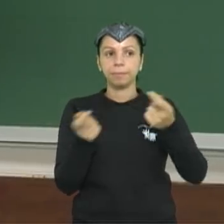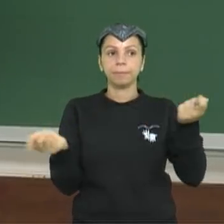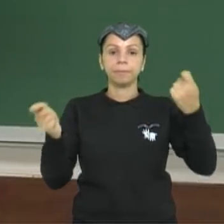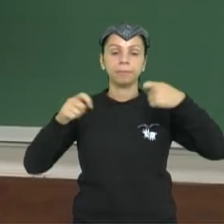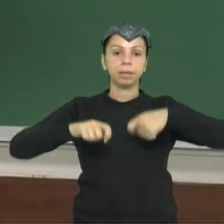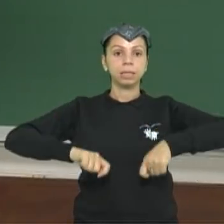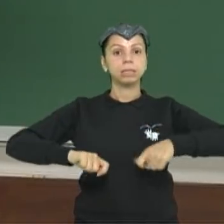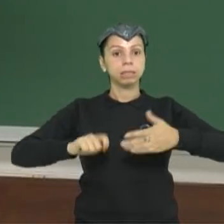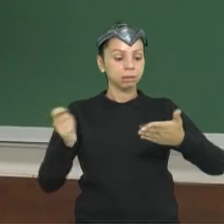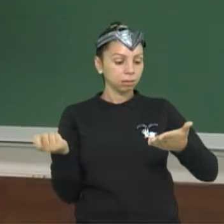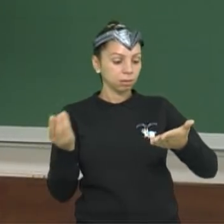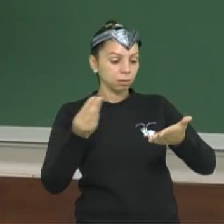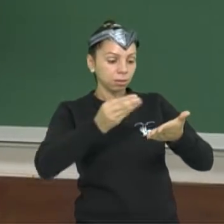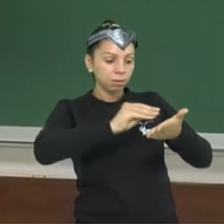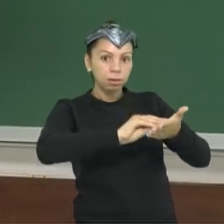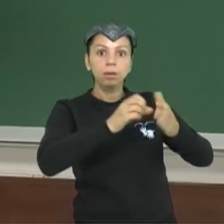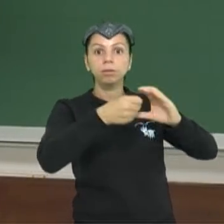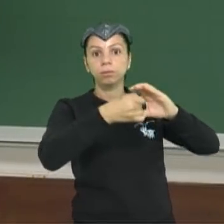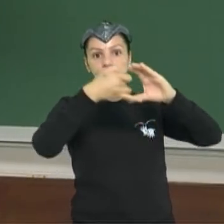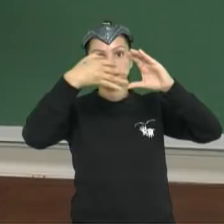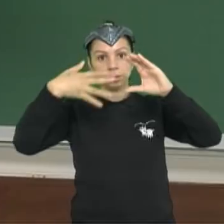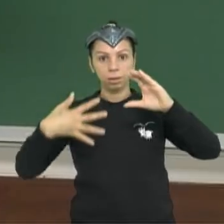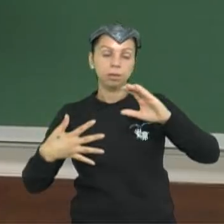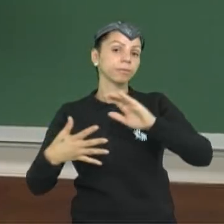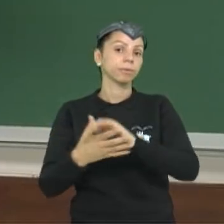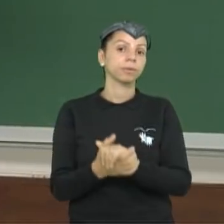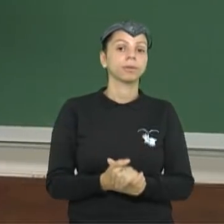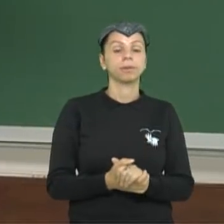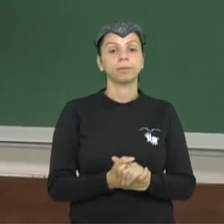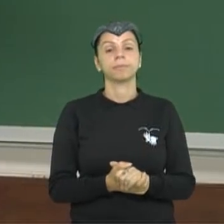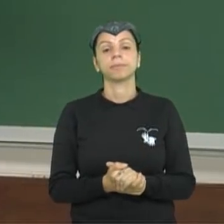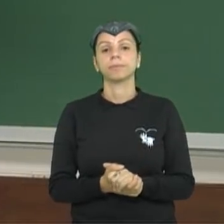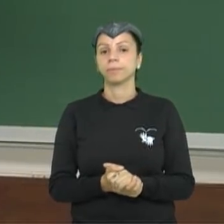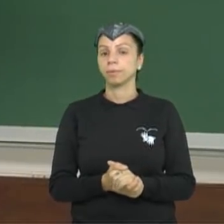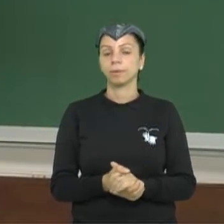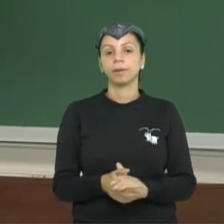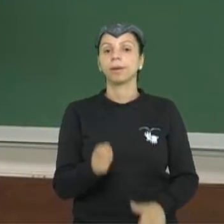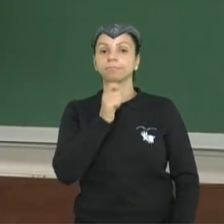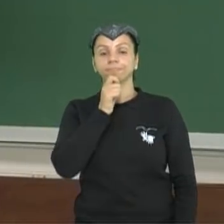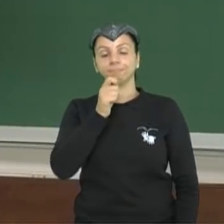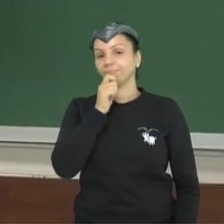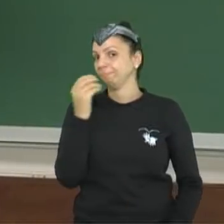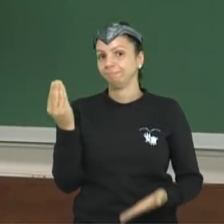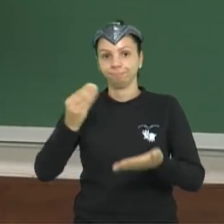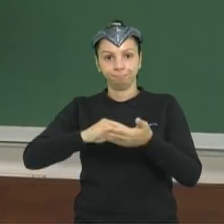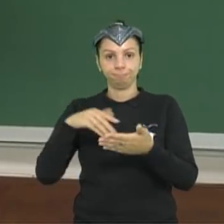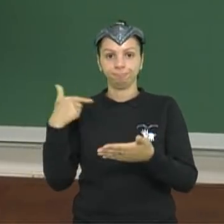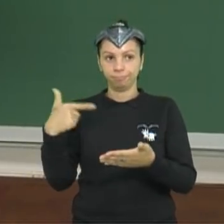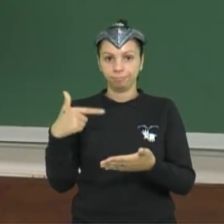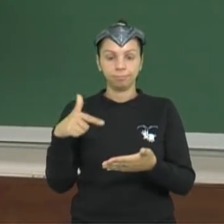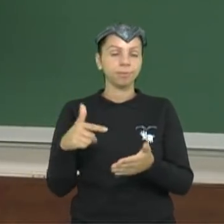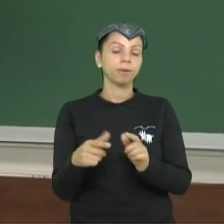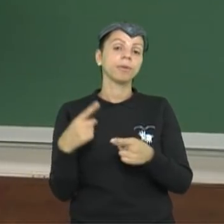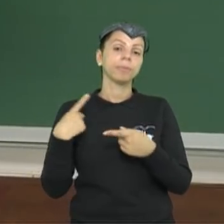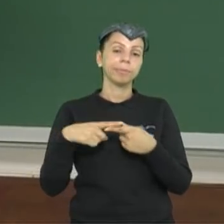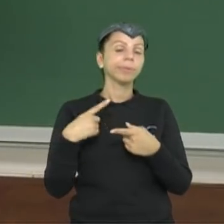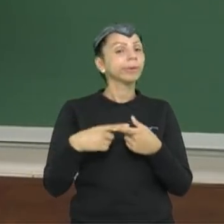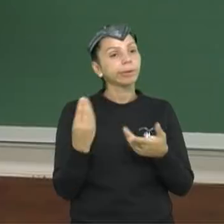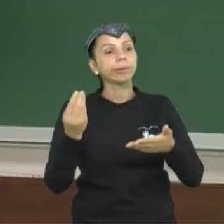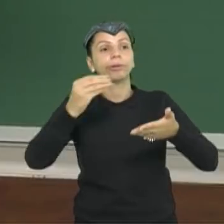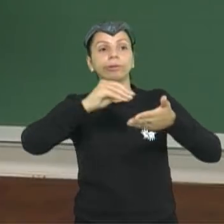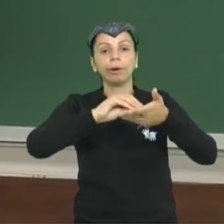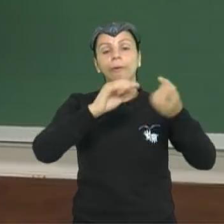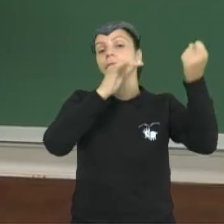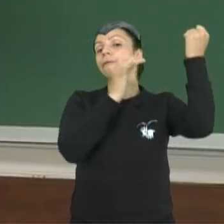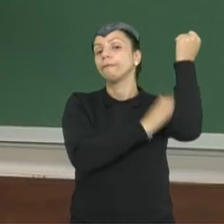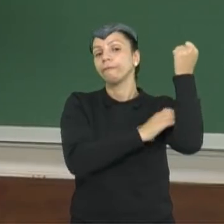vão anotar aquela característica que ainda não apareceu, porque a gente já viu, né, o fast.